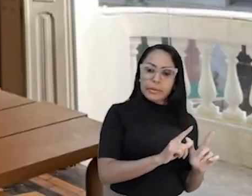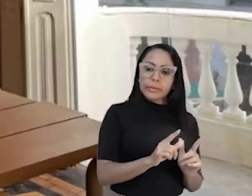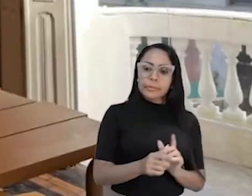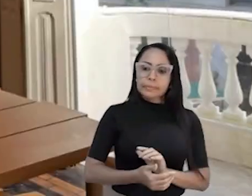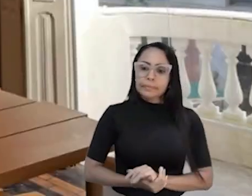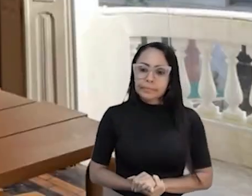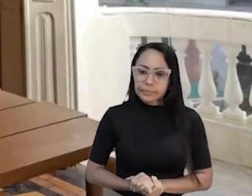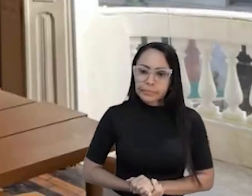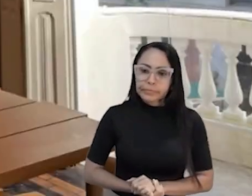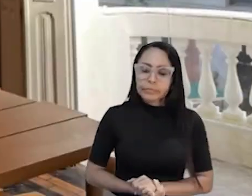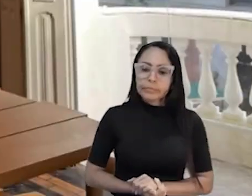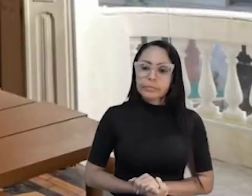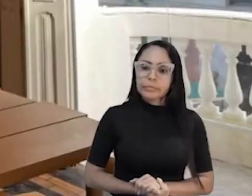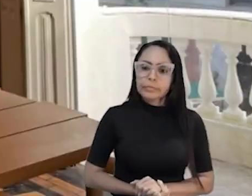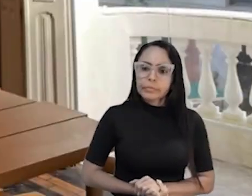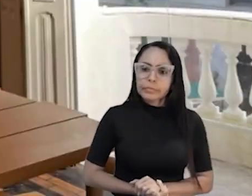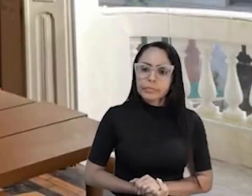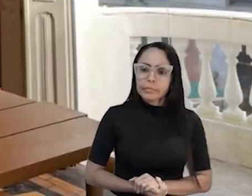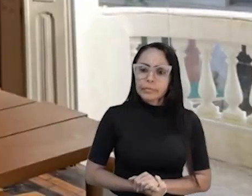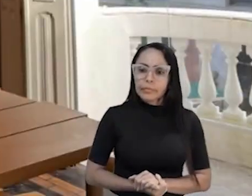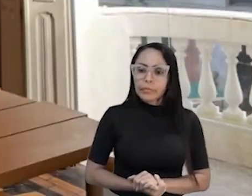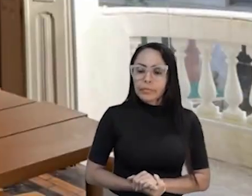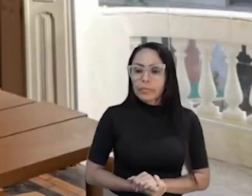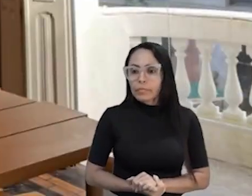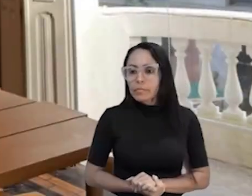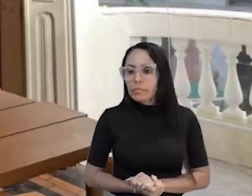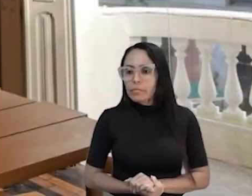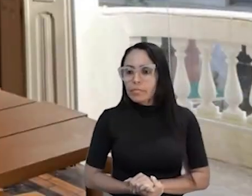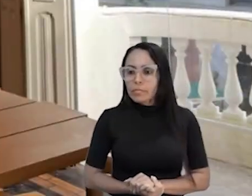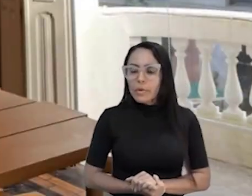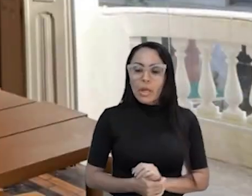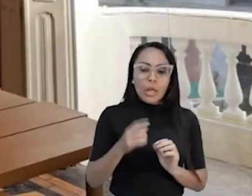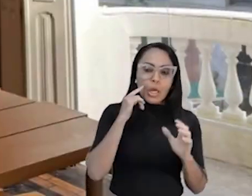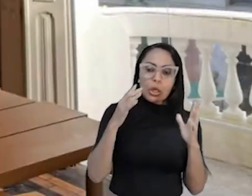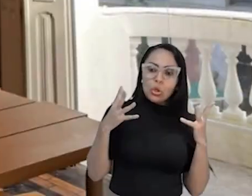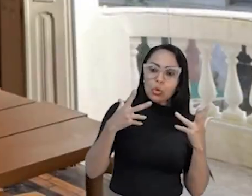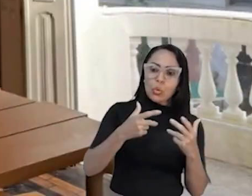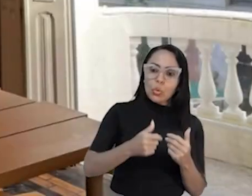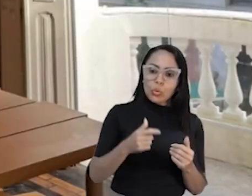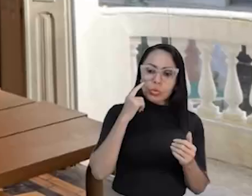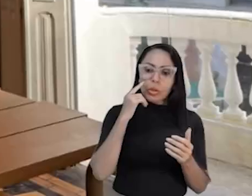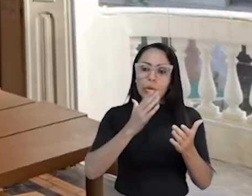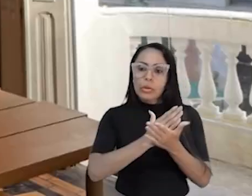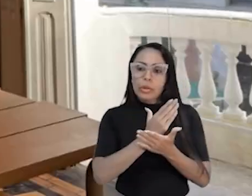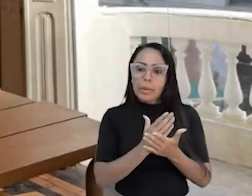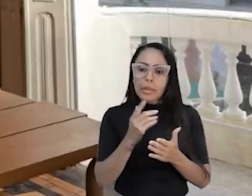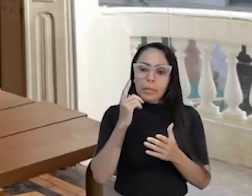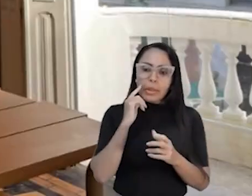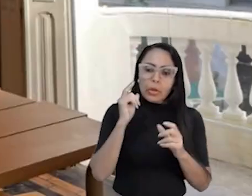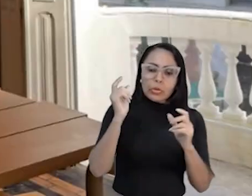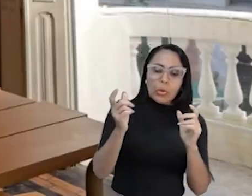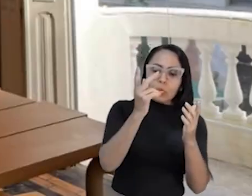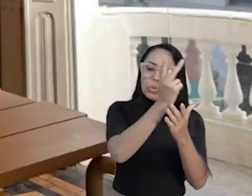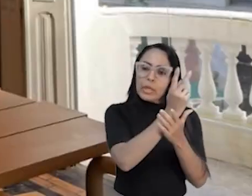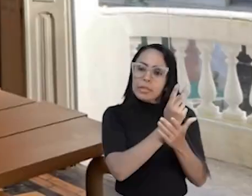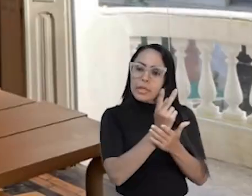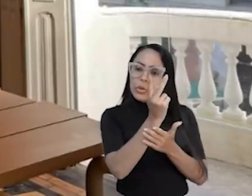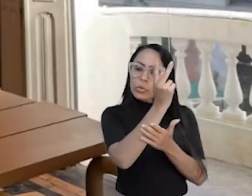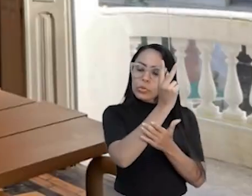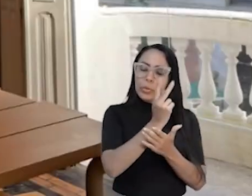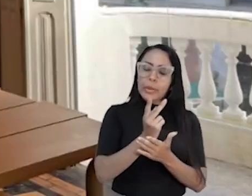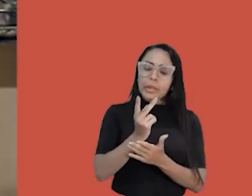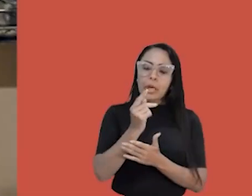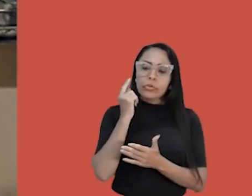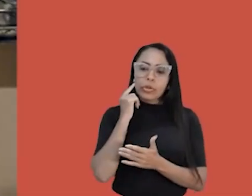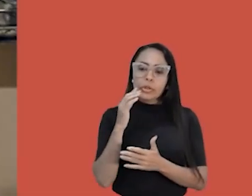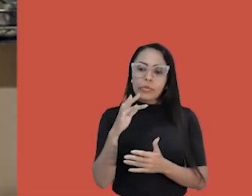com o quadro. Eu acho que essa volta, assim. E tudo, alguns trabalhavam, né? Assim, geométrico. Eu acho que a próxima imagem a gente vai ver